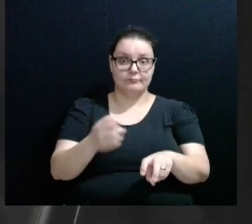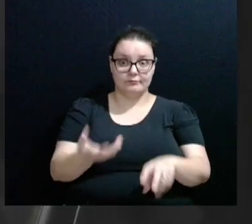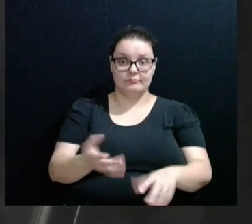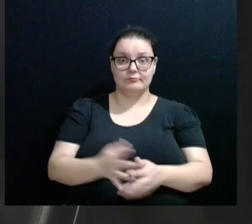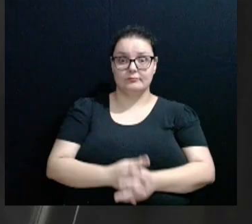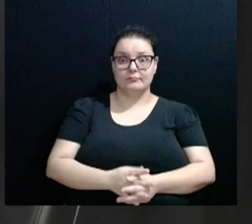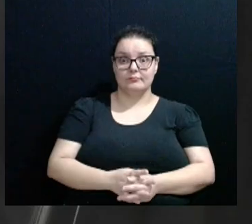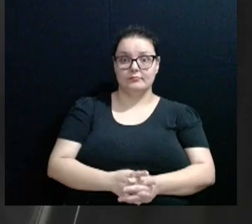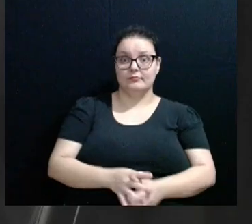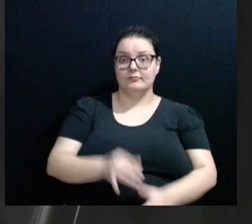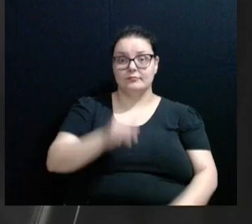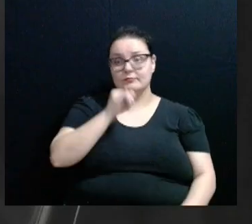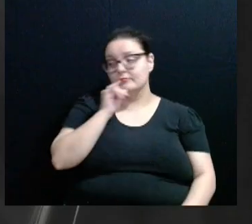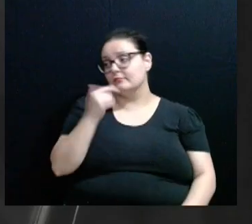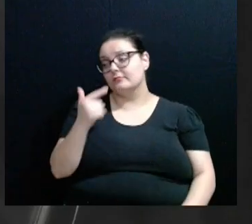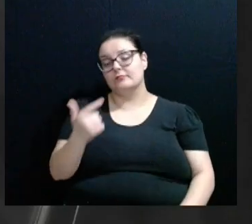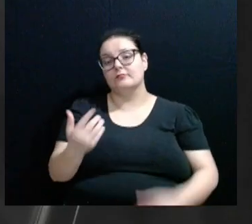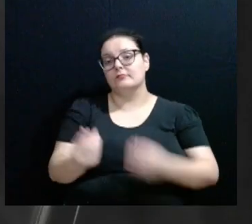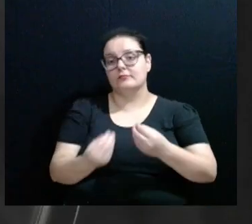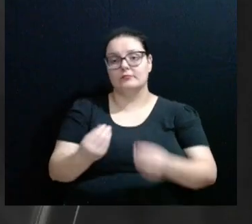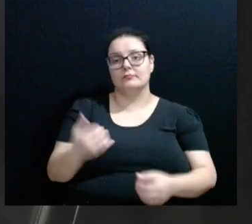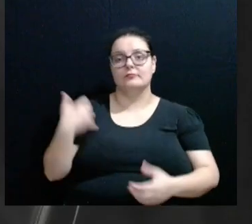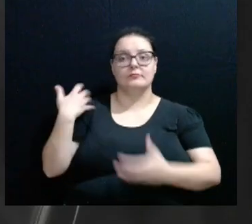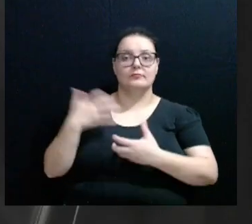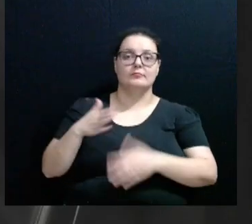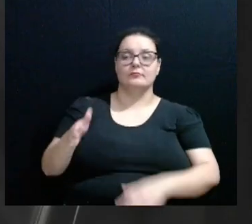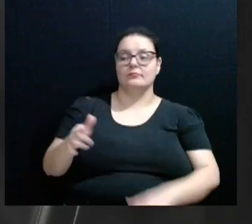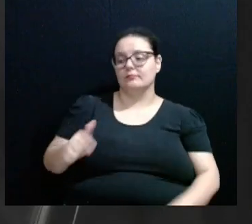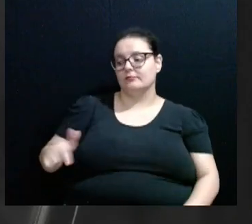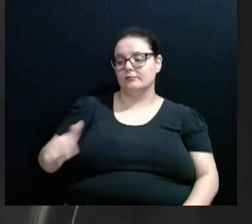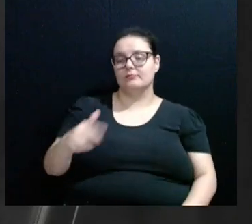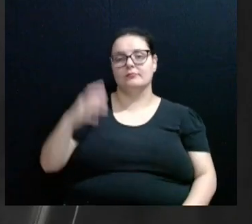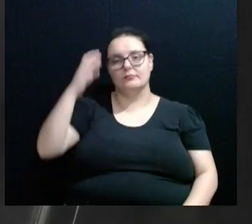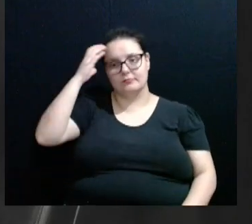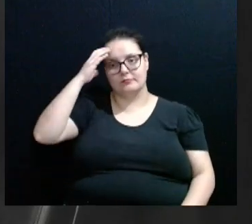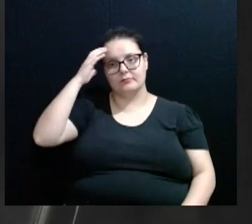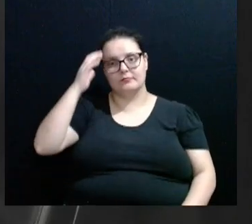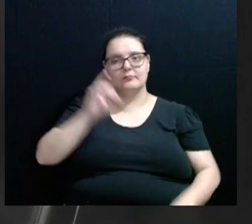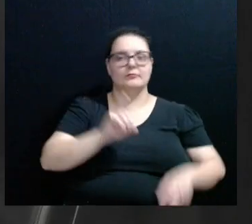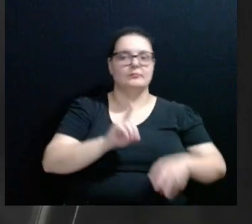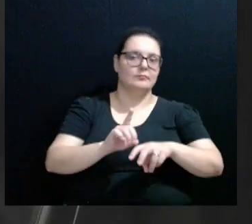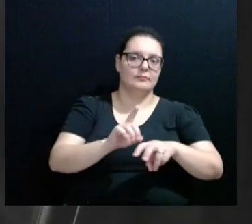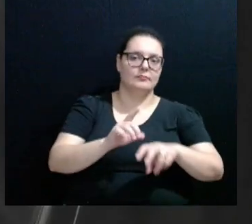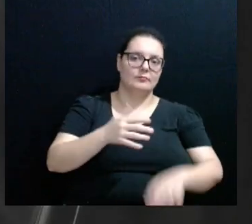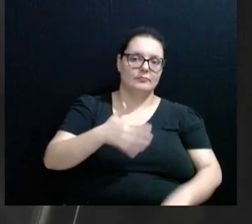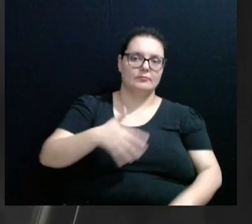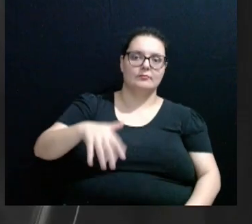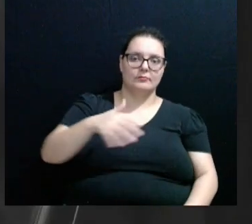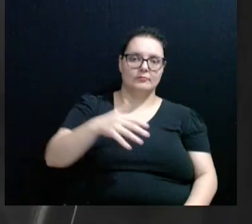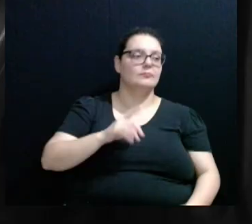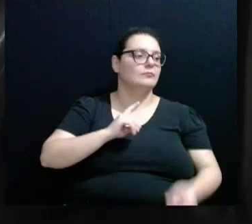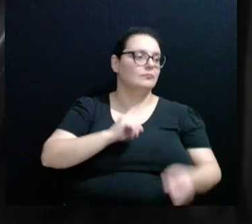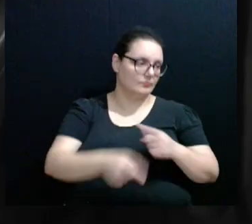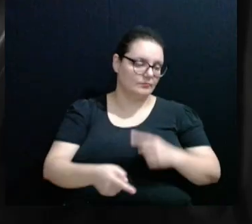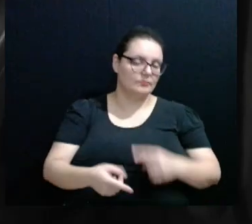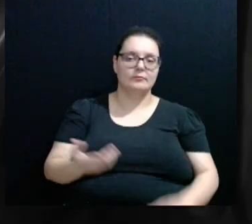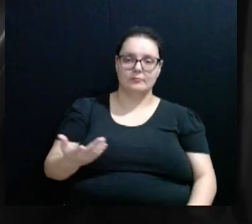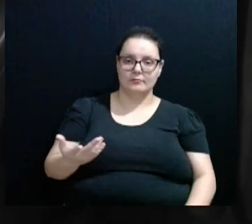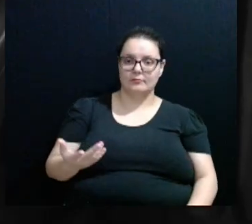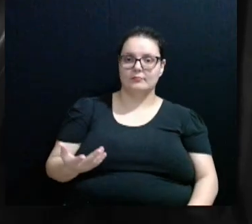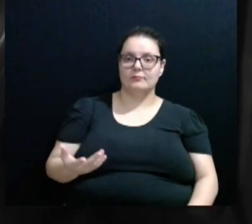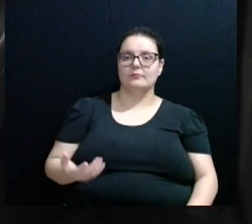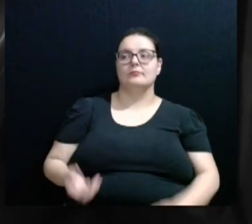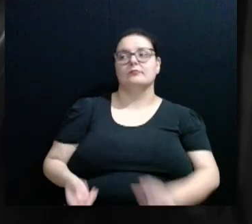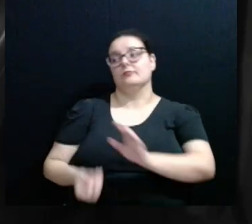exemplo, não dava para o idoso entrar no taquaral e dar uma volta fora do taquaral. Então a gente falou, era proibido, né? Vamos criar